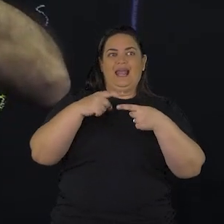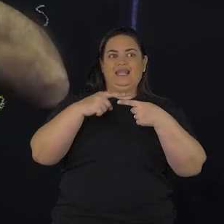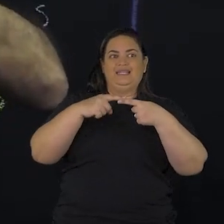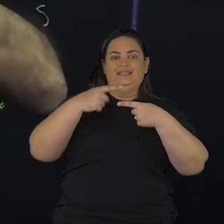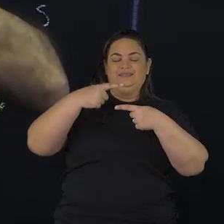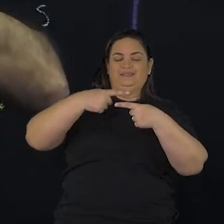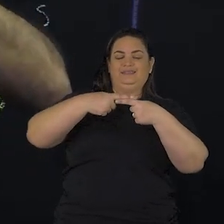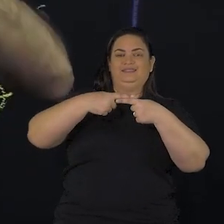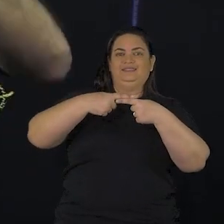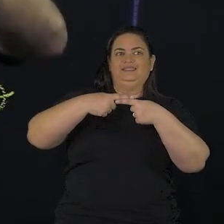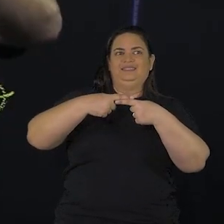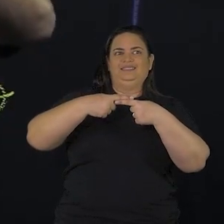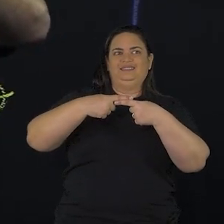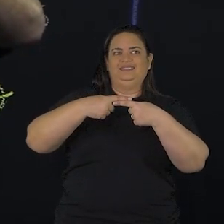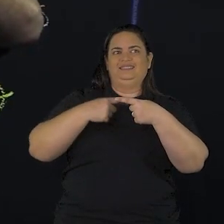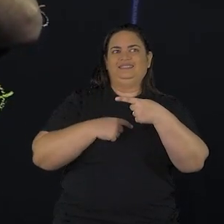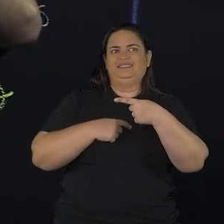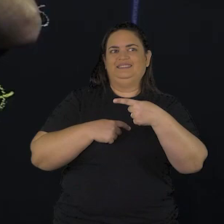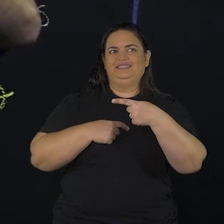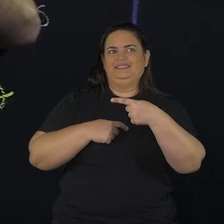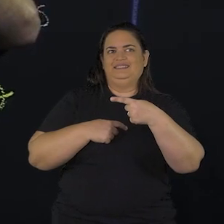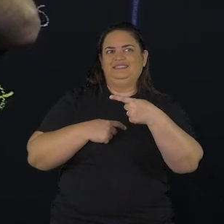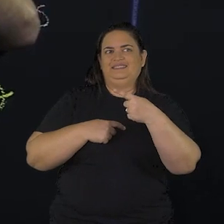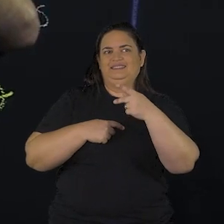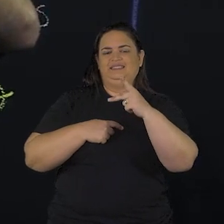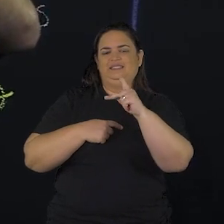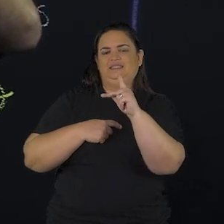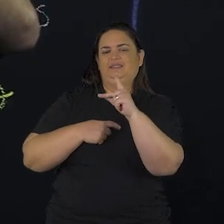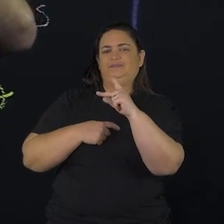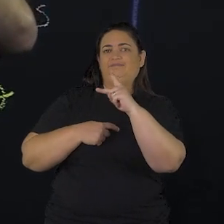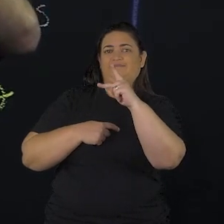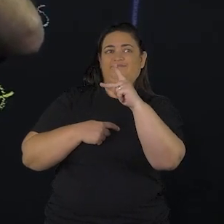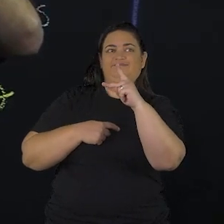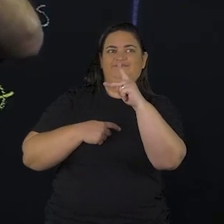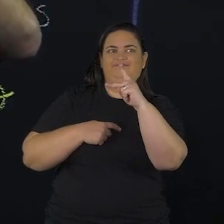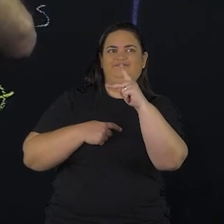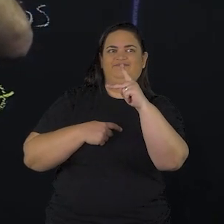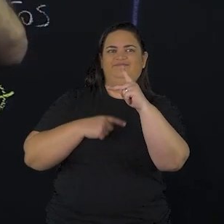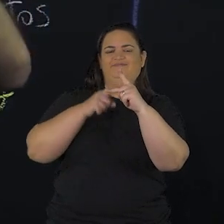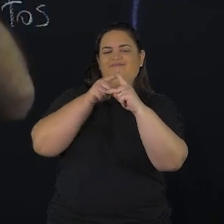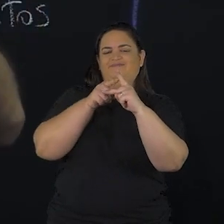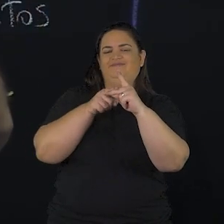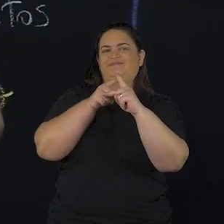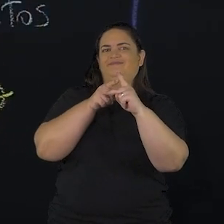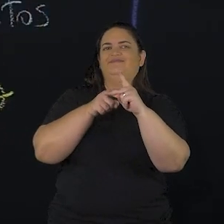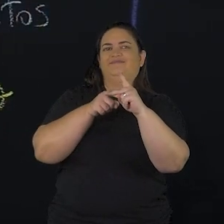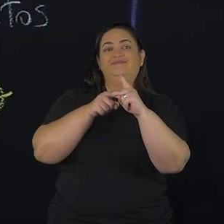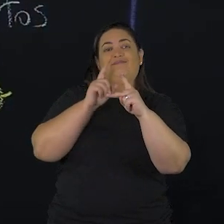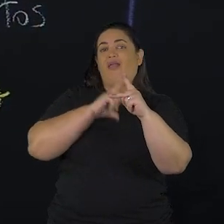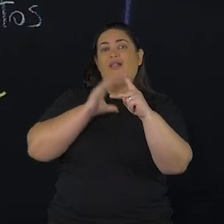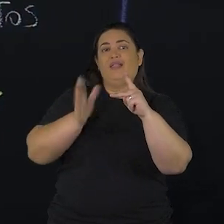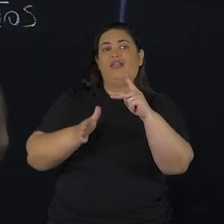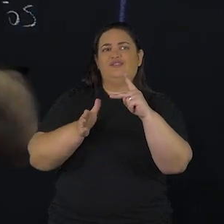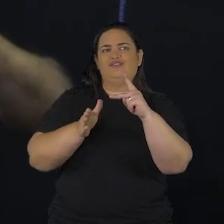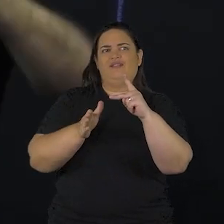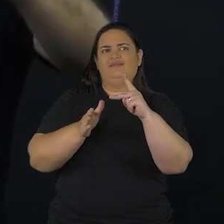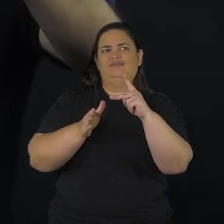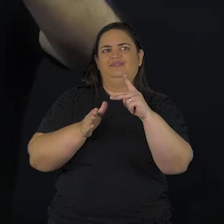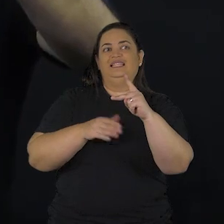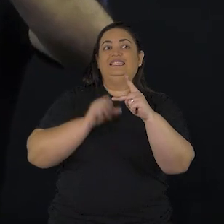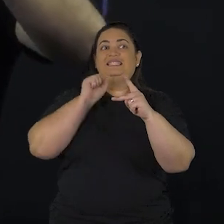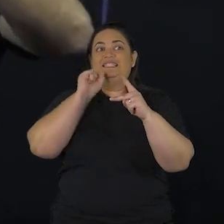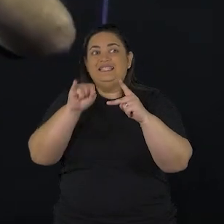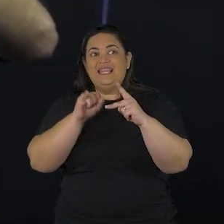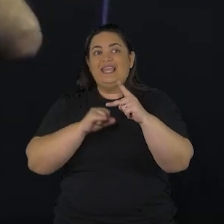seja, elas estão na mesma posição, mais ou menos assim. Se eu tenho qualquer abertura, aqui já vai aparecer um ângulo, tá?